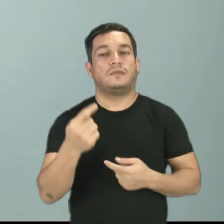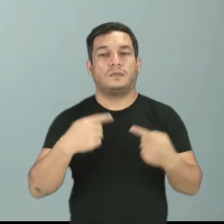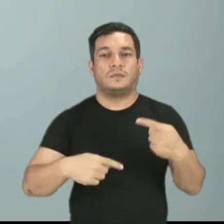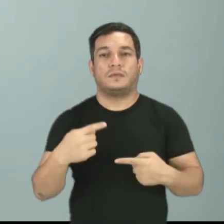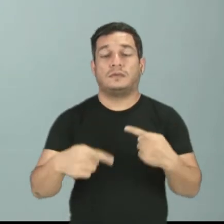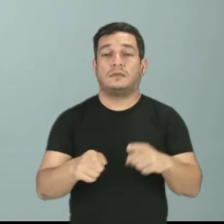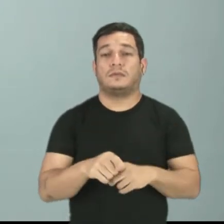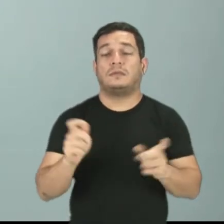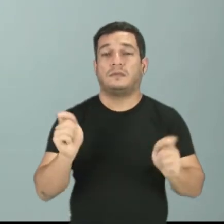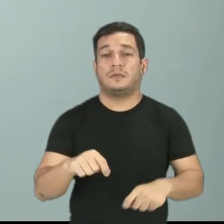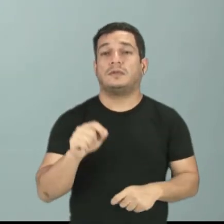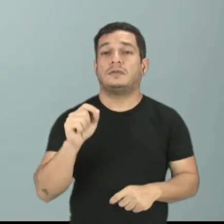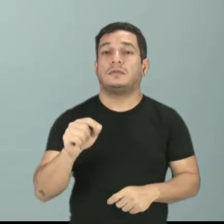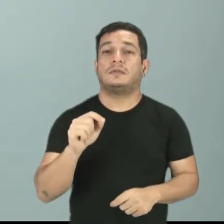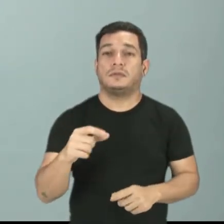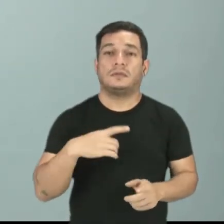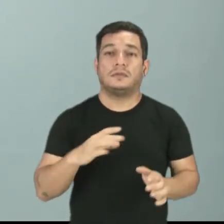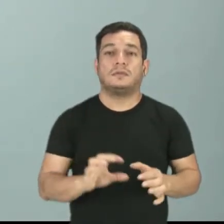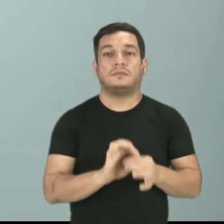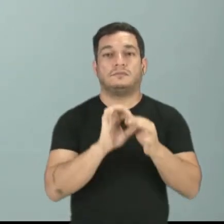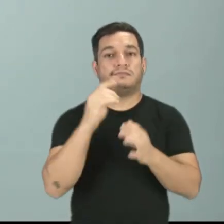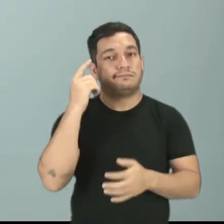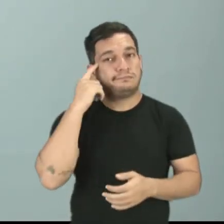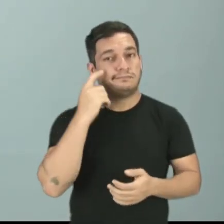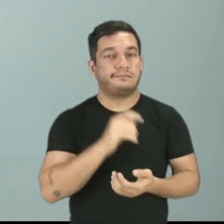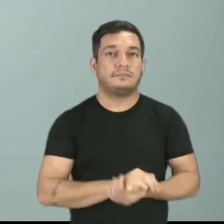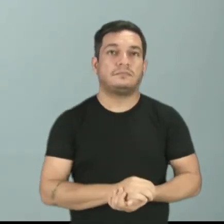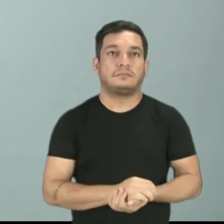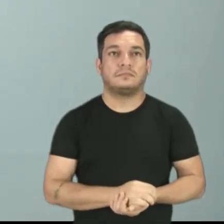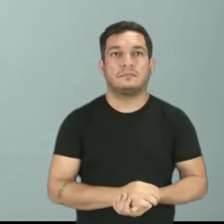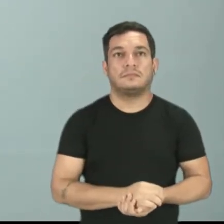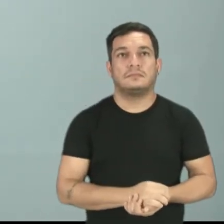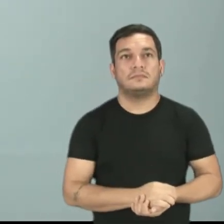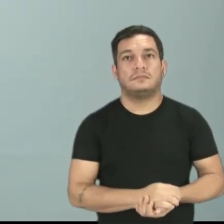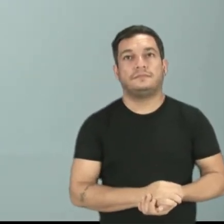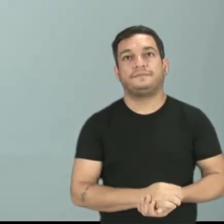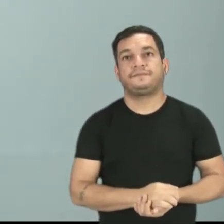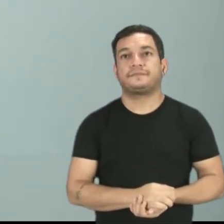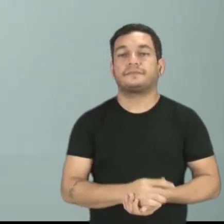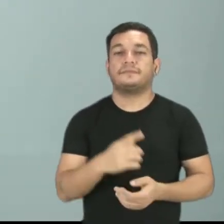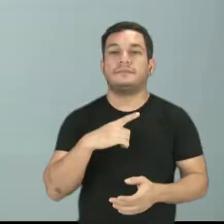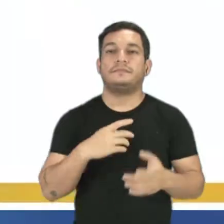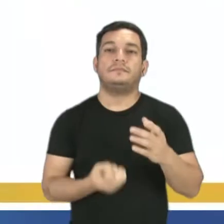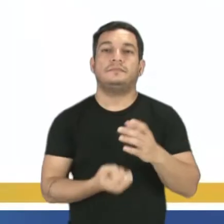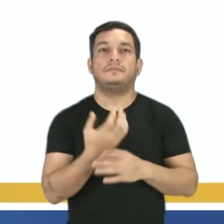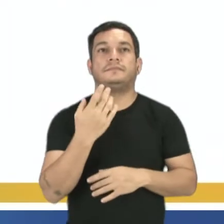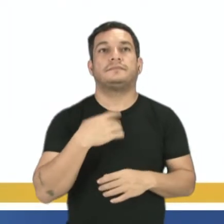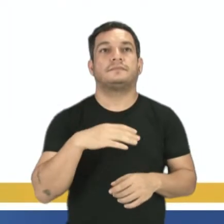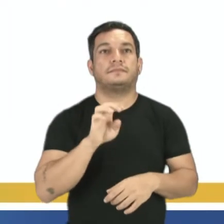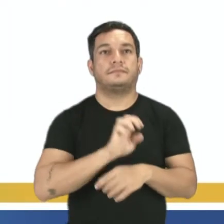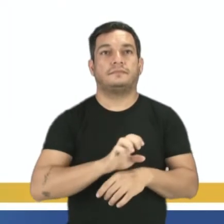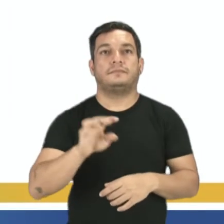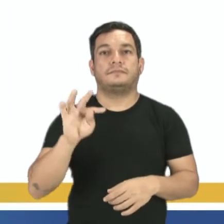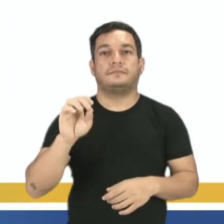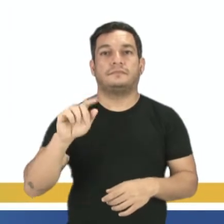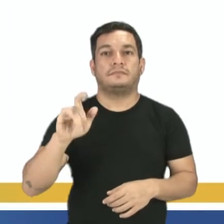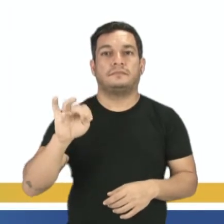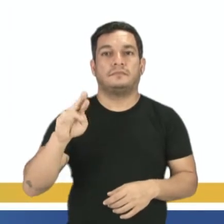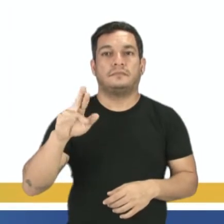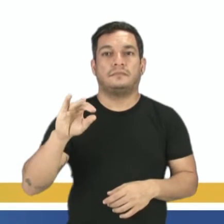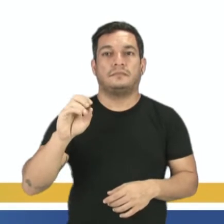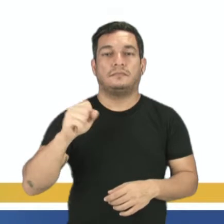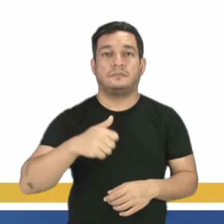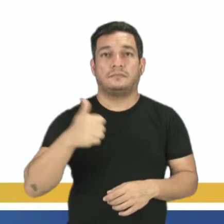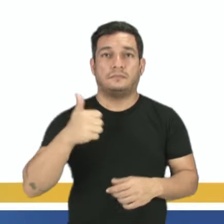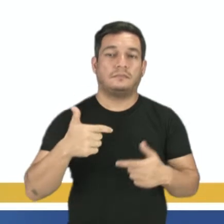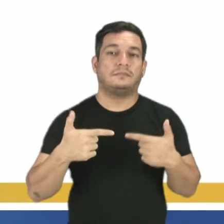para que elas pudessem, né, se unir nesse pensamento. Tudo bem? E aí vamos ter a origem do Estado totalitário. A